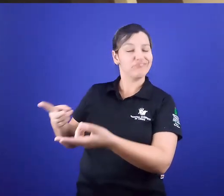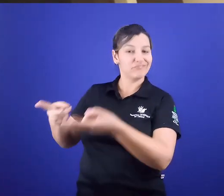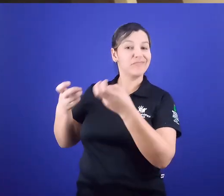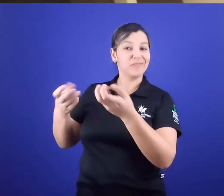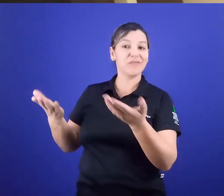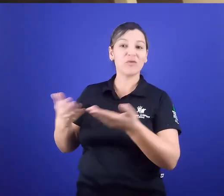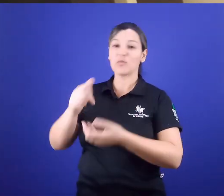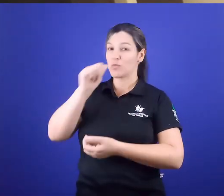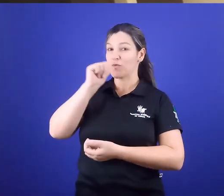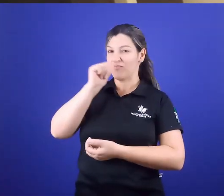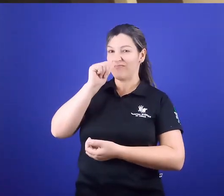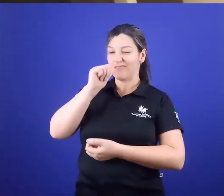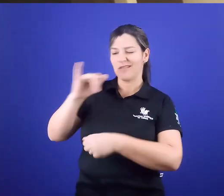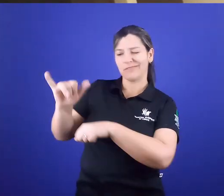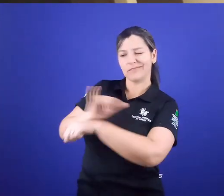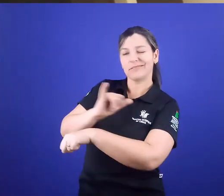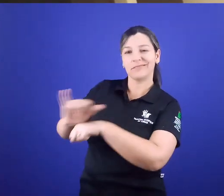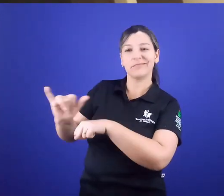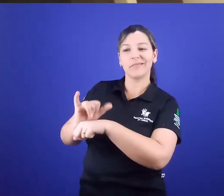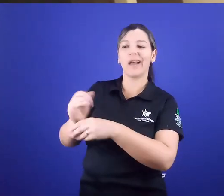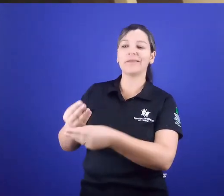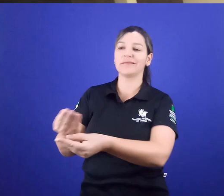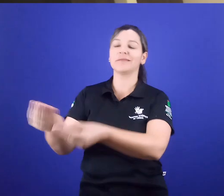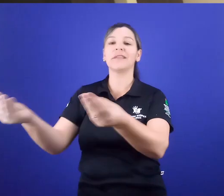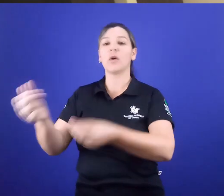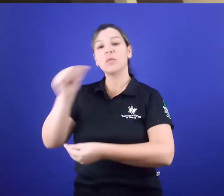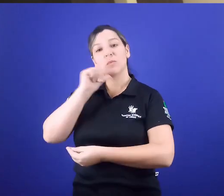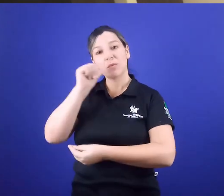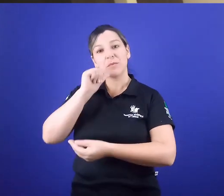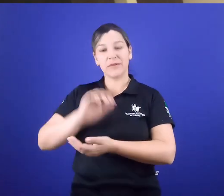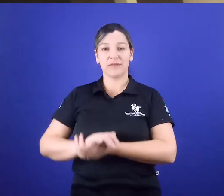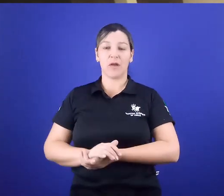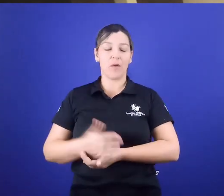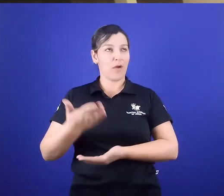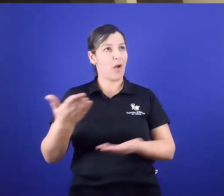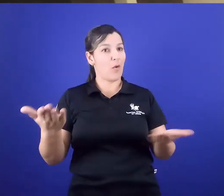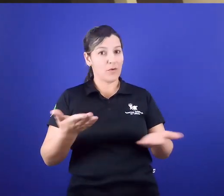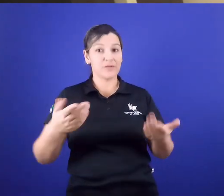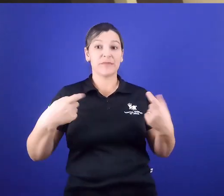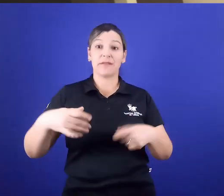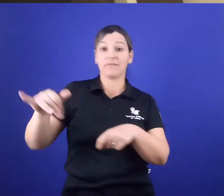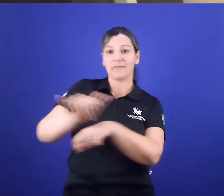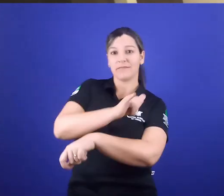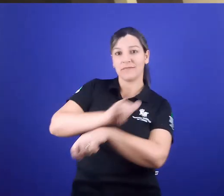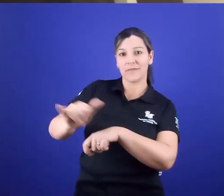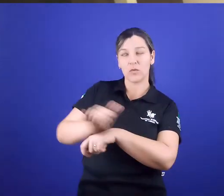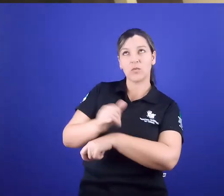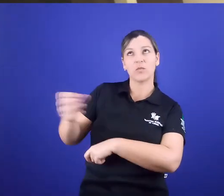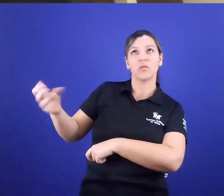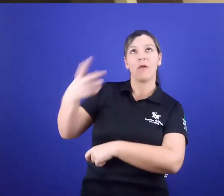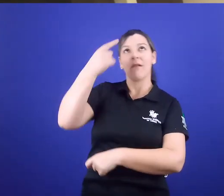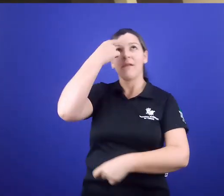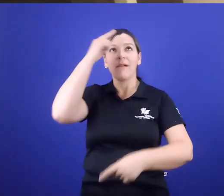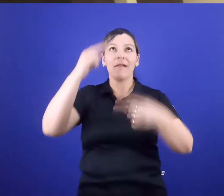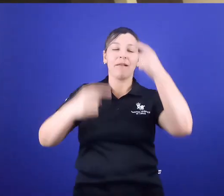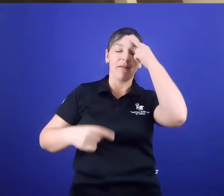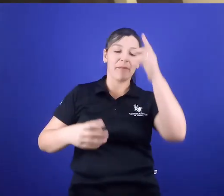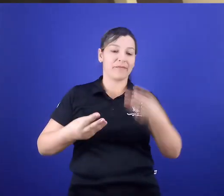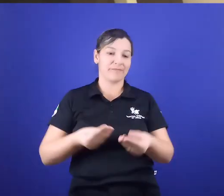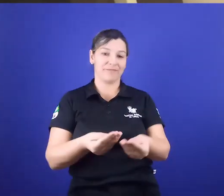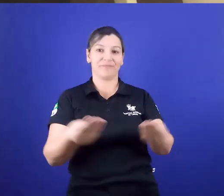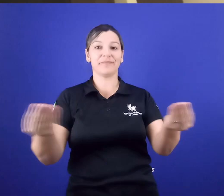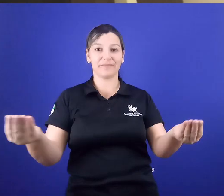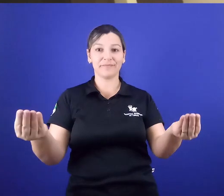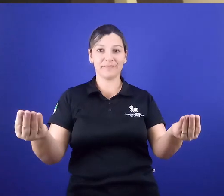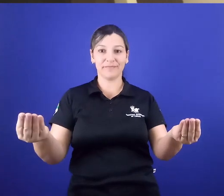com isso, tenha isso em mente. Eu não vou servir o que todo mundo serve e eu vou servir sempre de uma maneira inusitada, de uma maneira